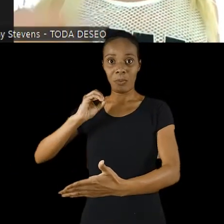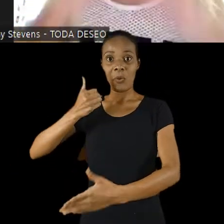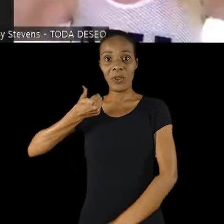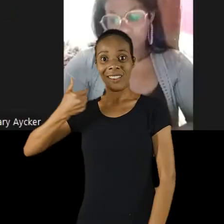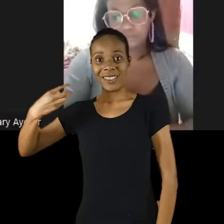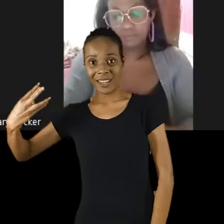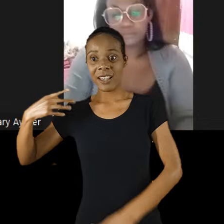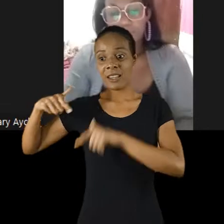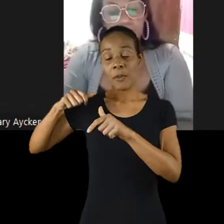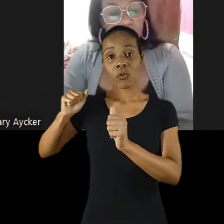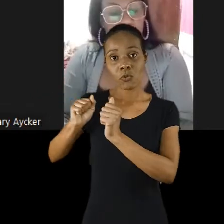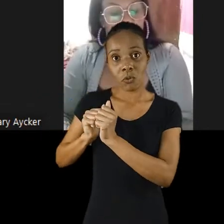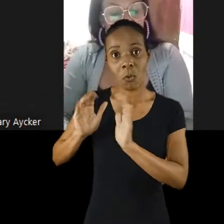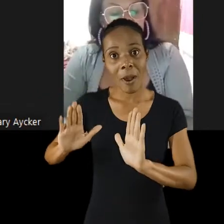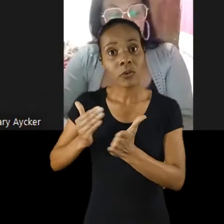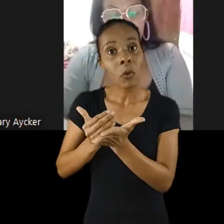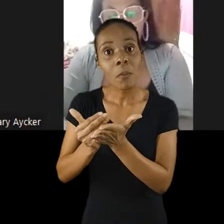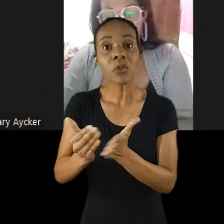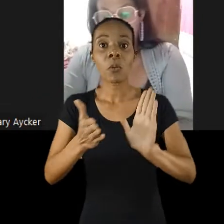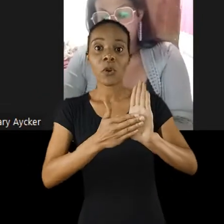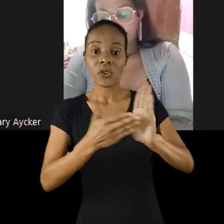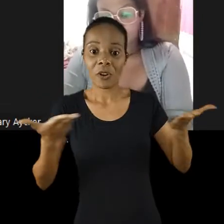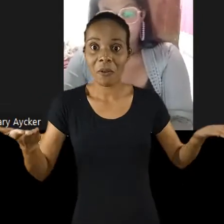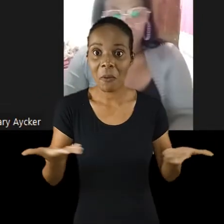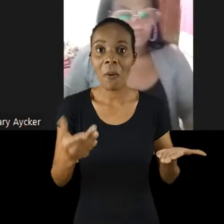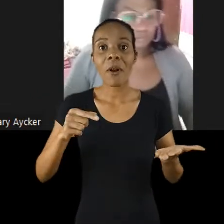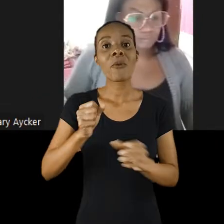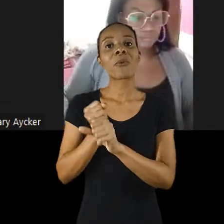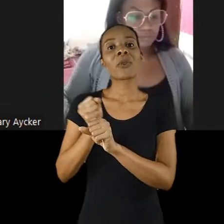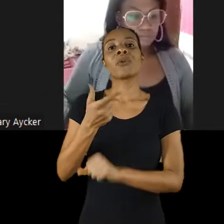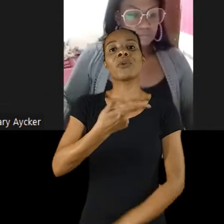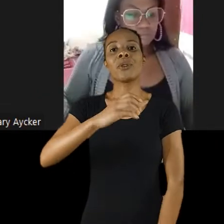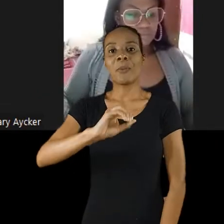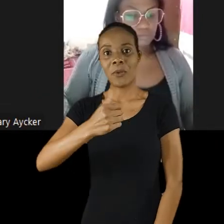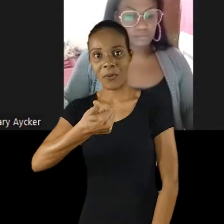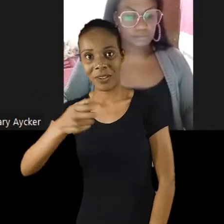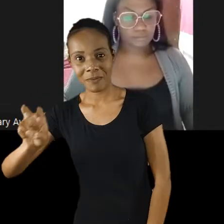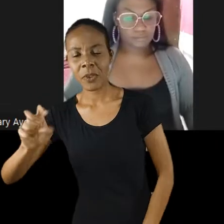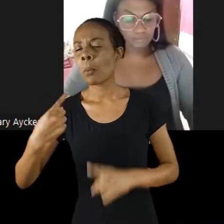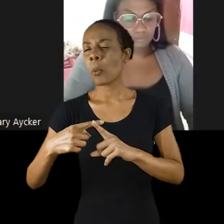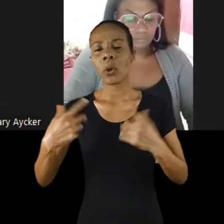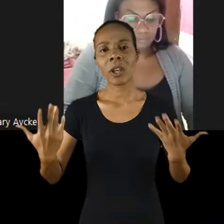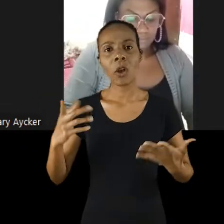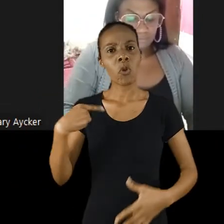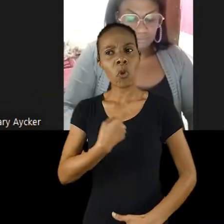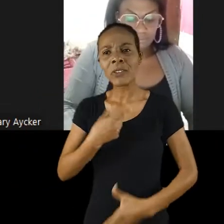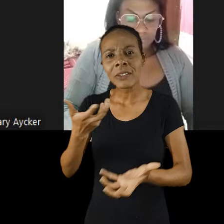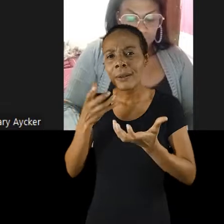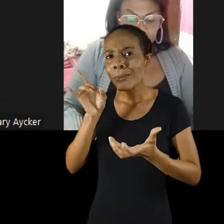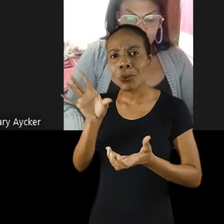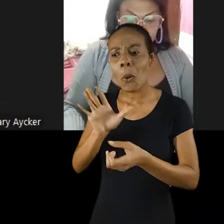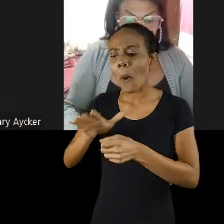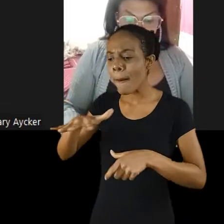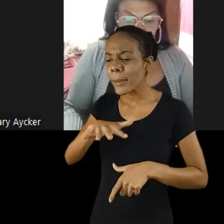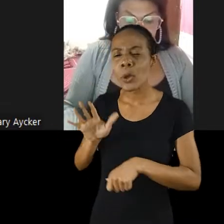porque a gente já queria começar a ocupar outros espaços que não fossem só os espaços da noite. A gente queria também,